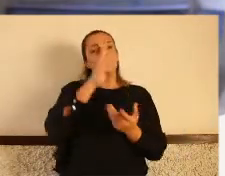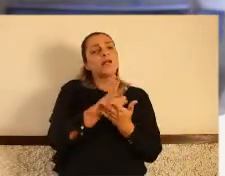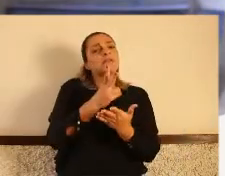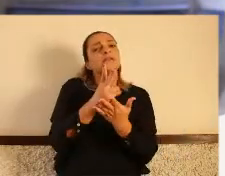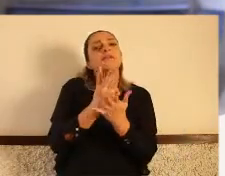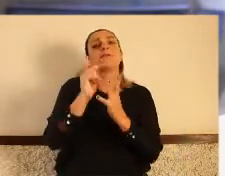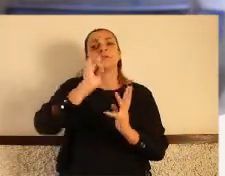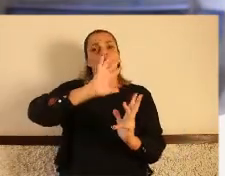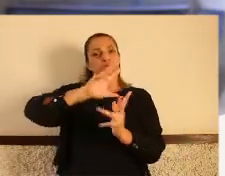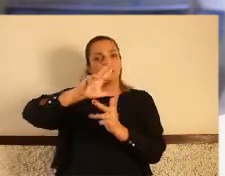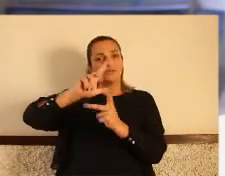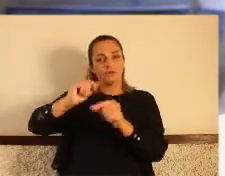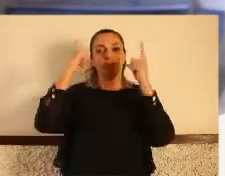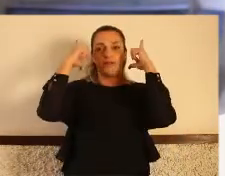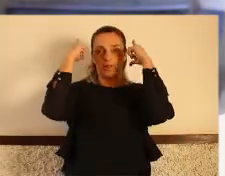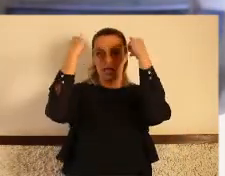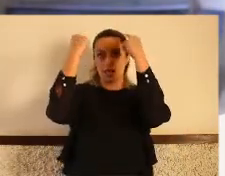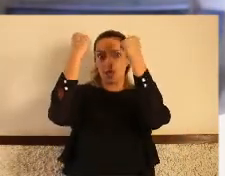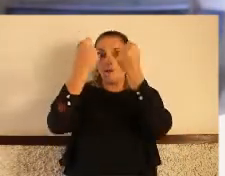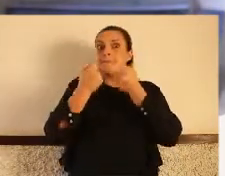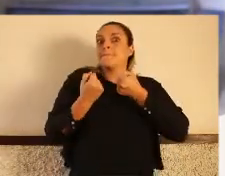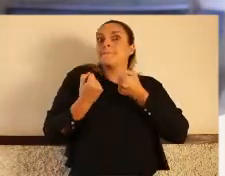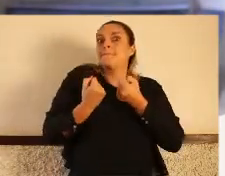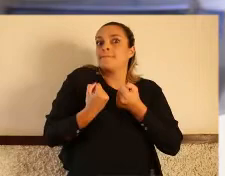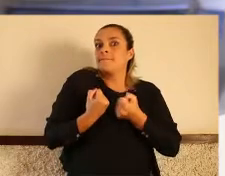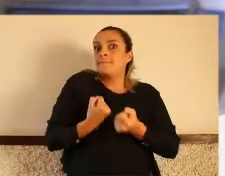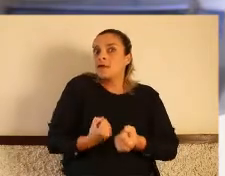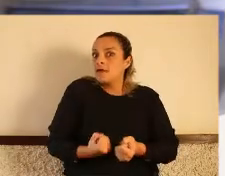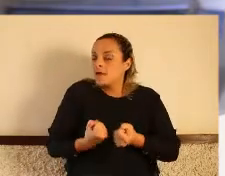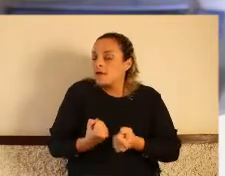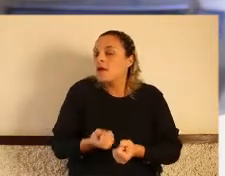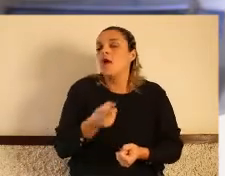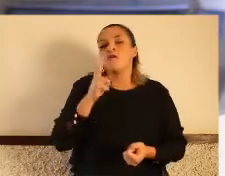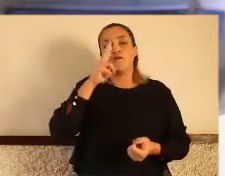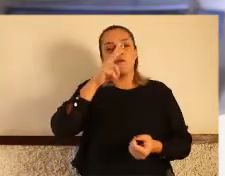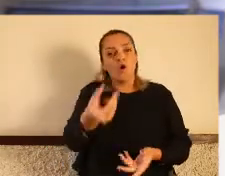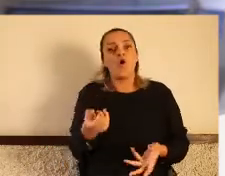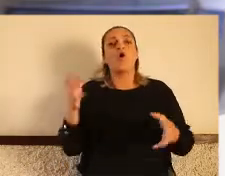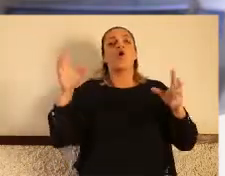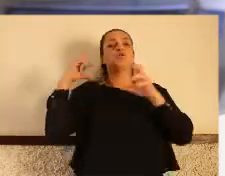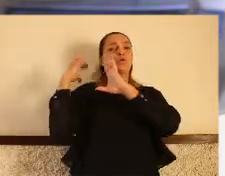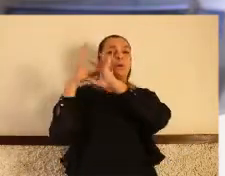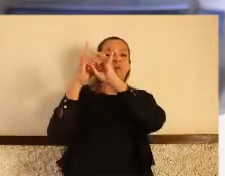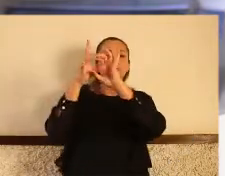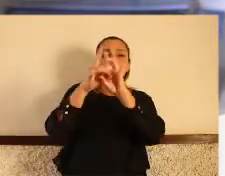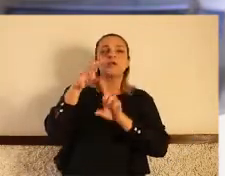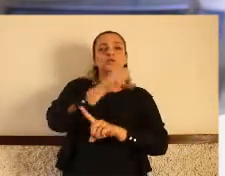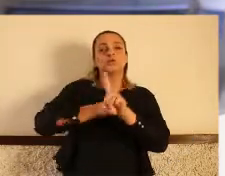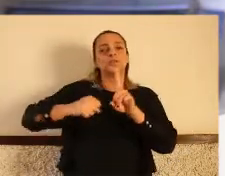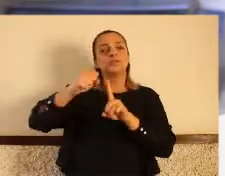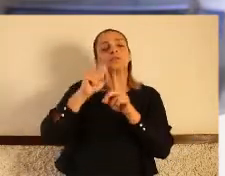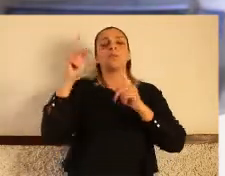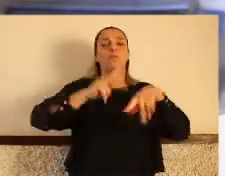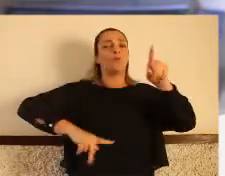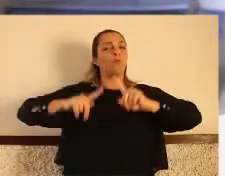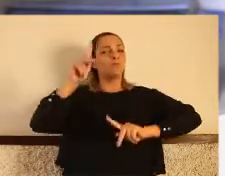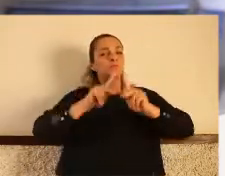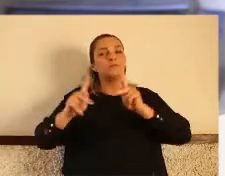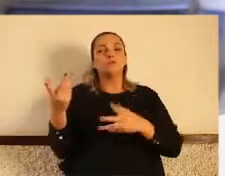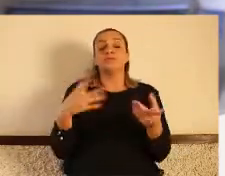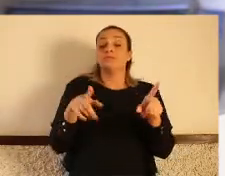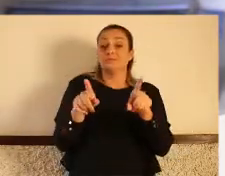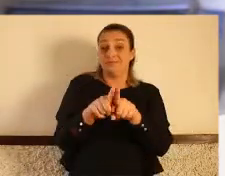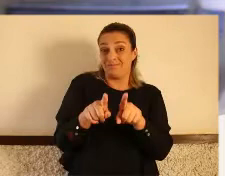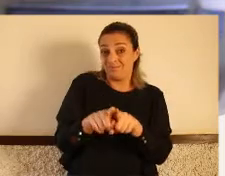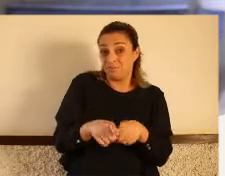geografia grega ela tem um peso enorme no contexto político, no contexto social, no modus